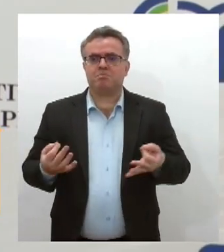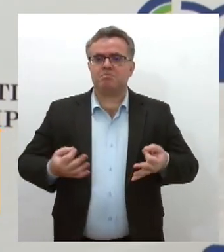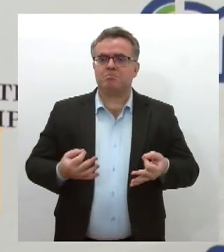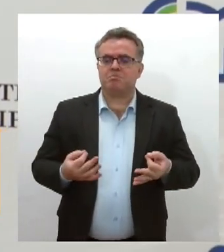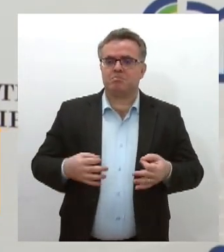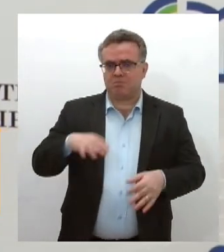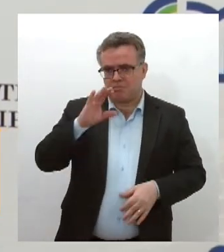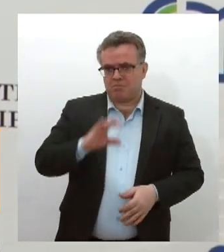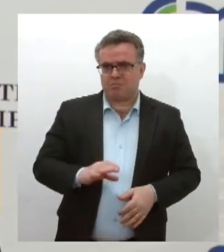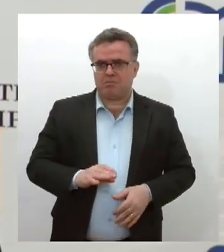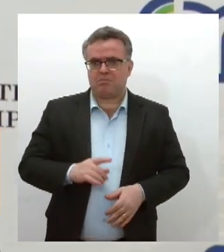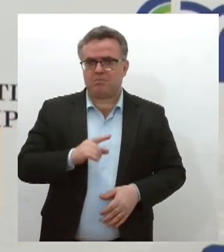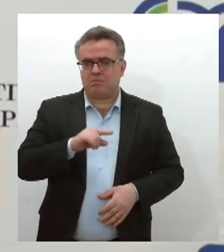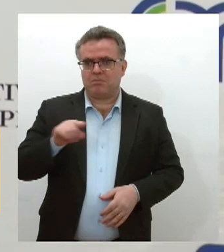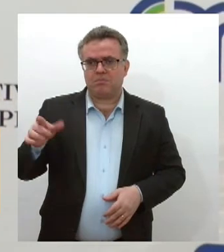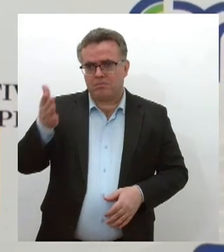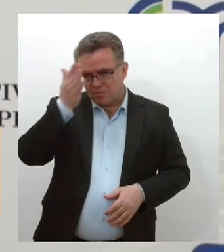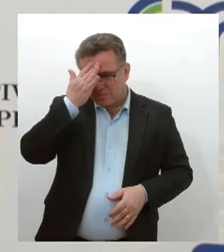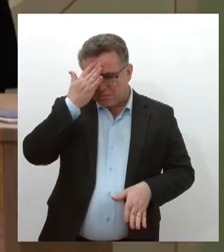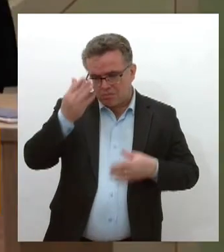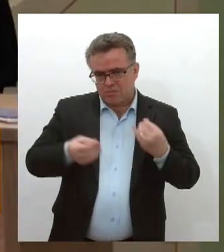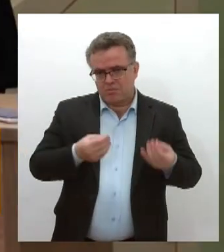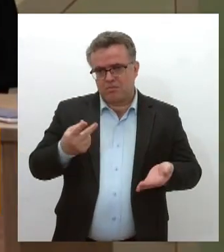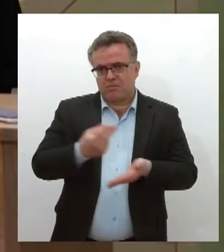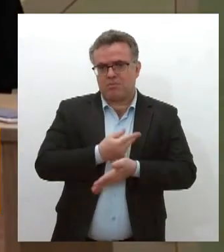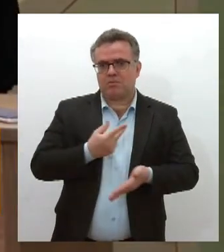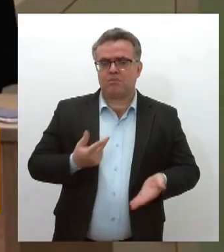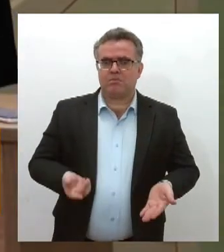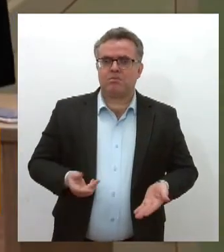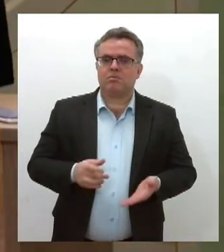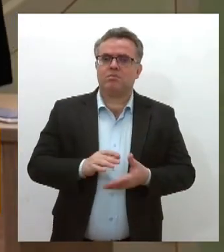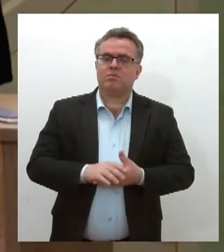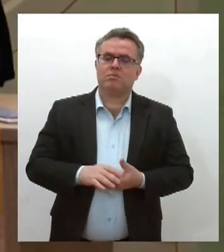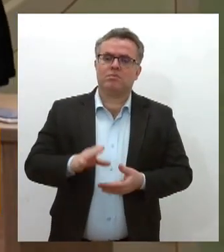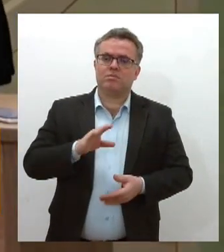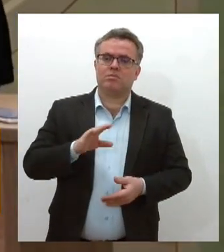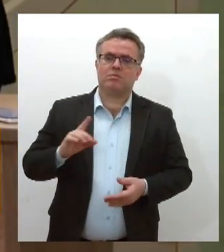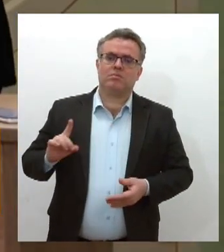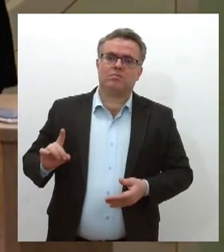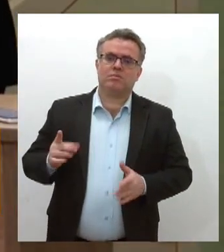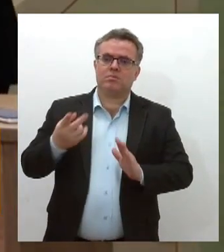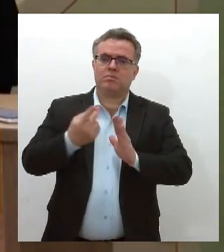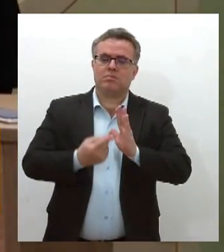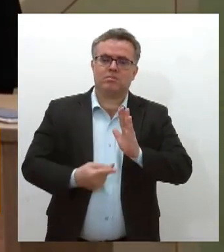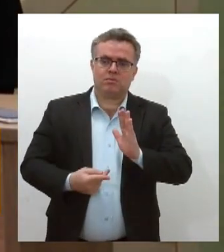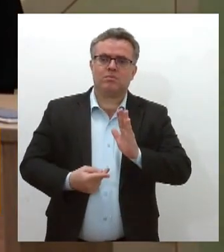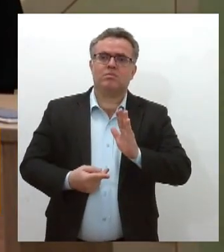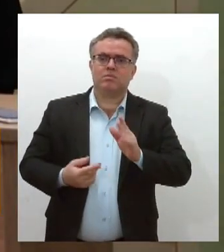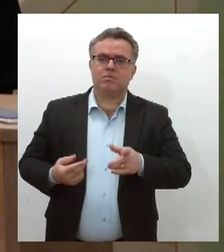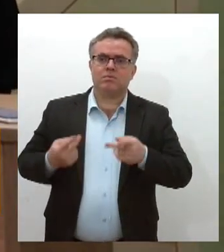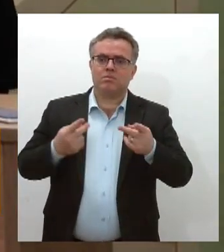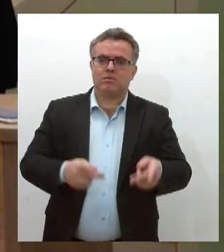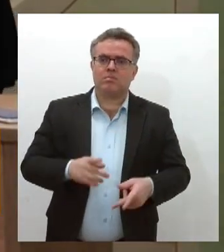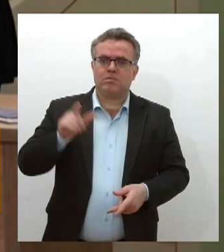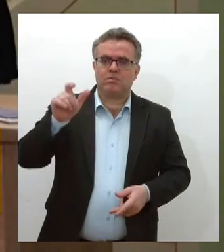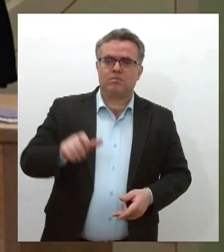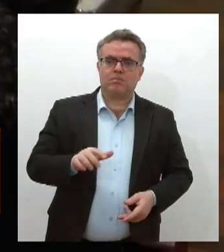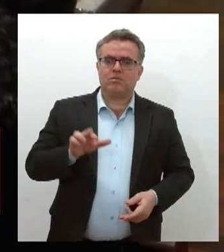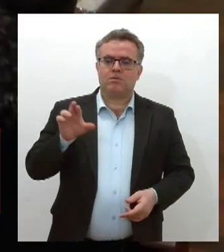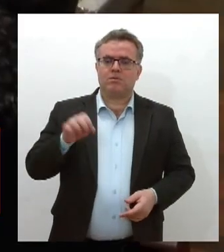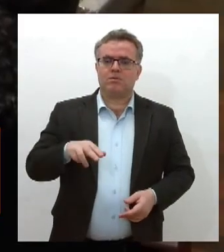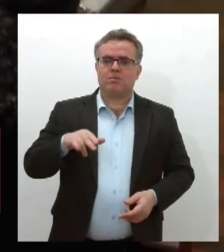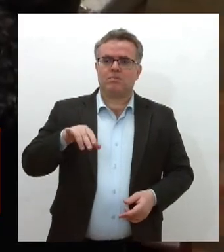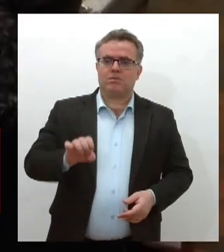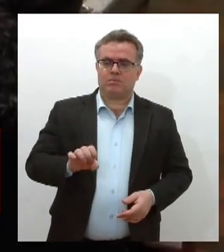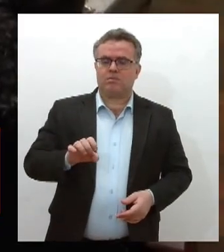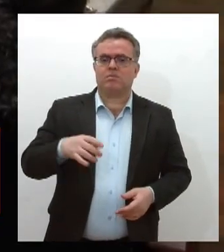quando ele compreende como é que funcionam os espaços de poder. A coordenadora do projeto Visita a Casa do Povo, Ronice Oliveira, falou da intenção do